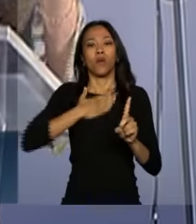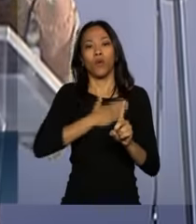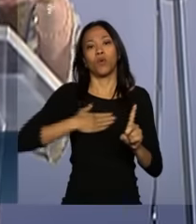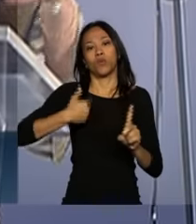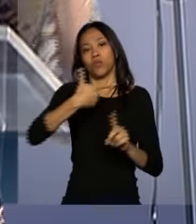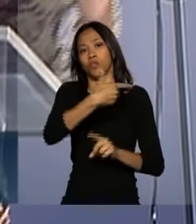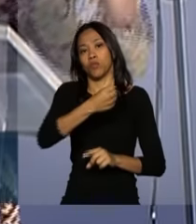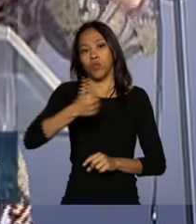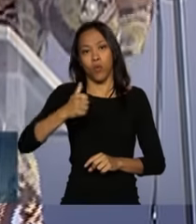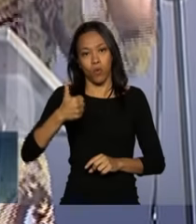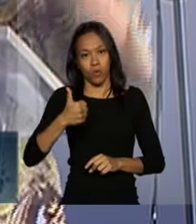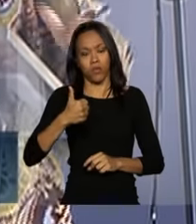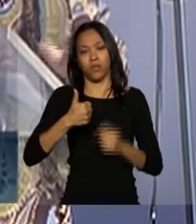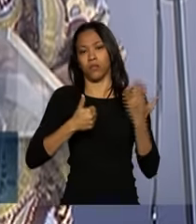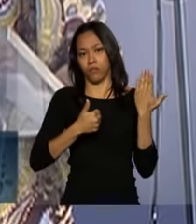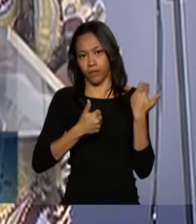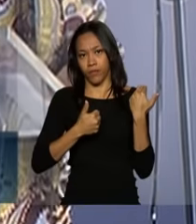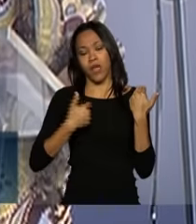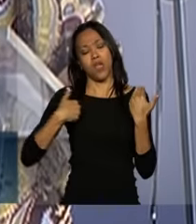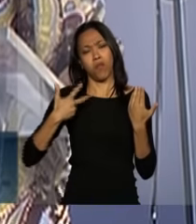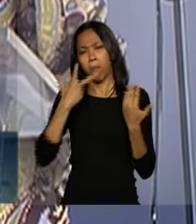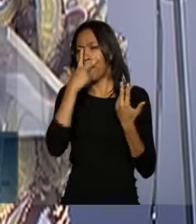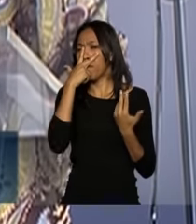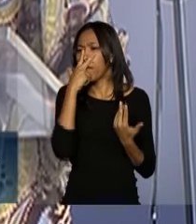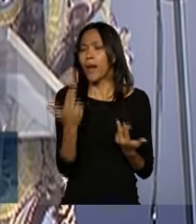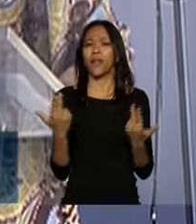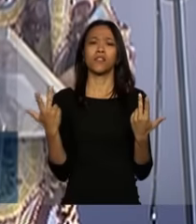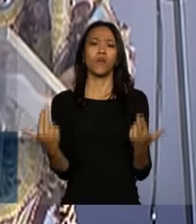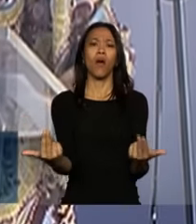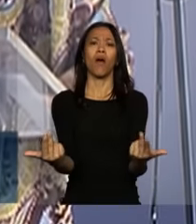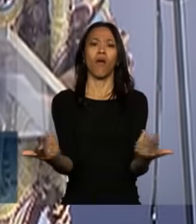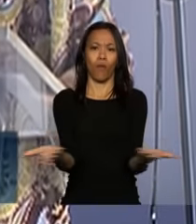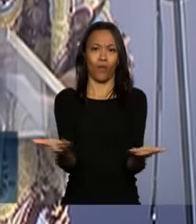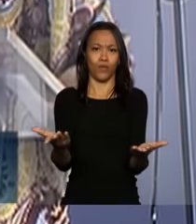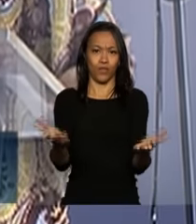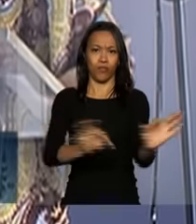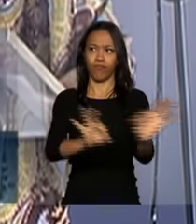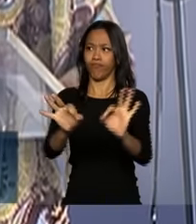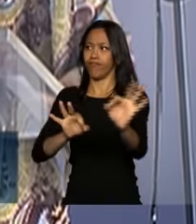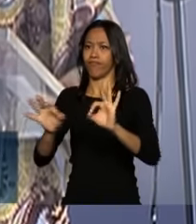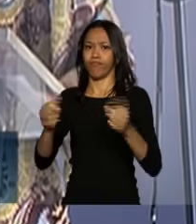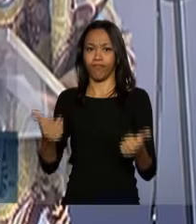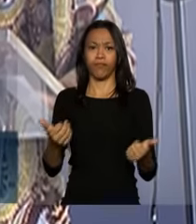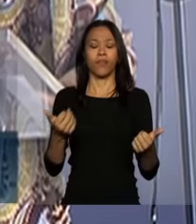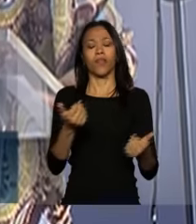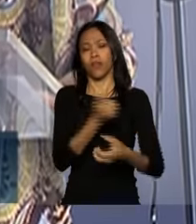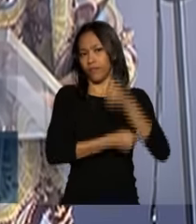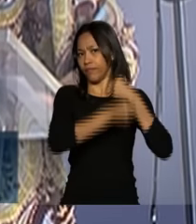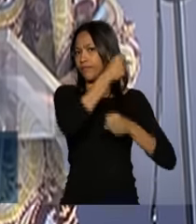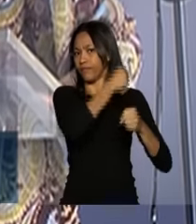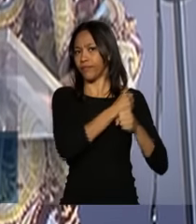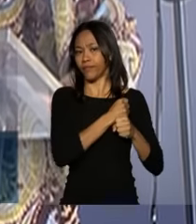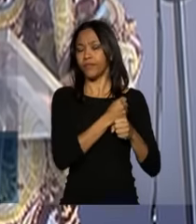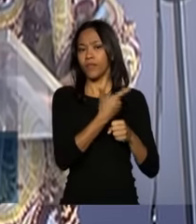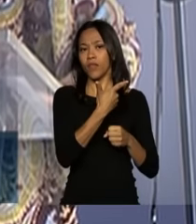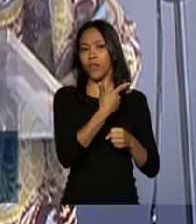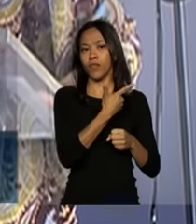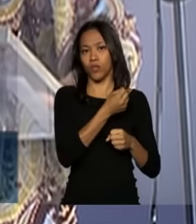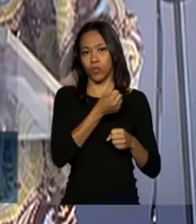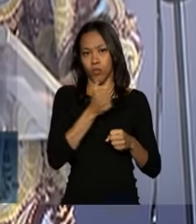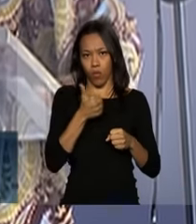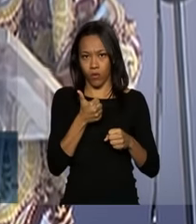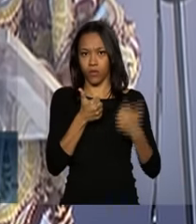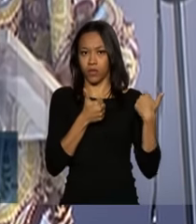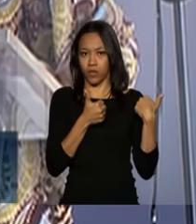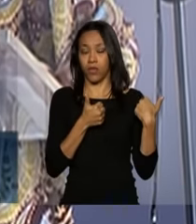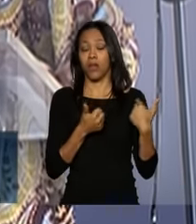numa cerimônia muito parecida com essa. Naquela época, em agosto de 2011,